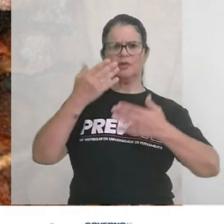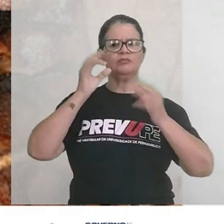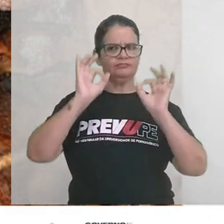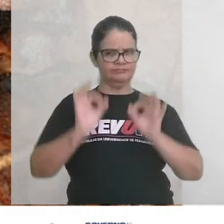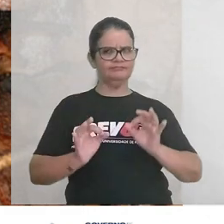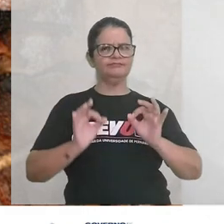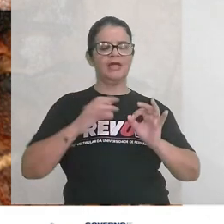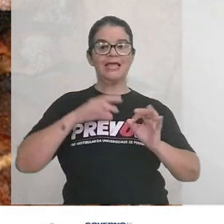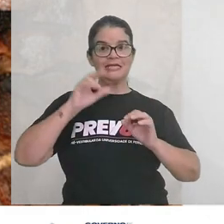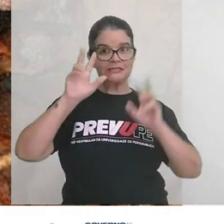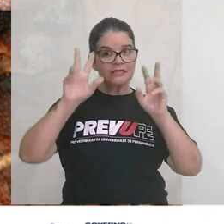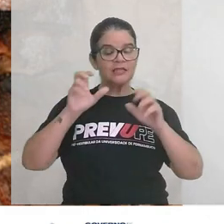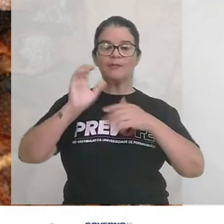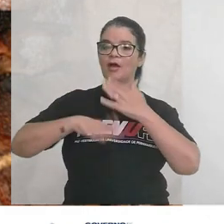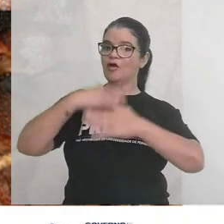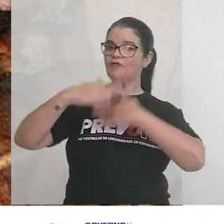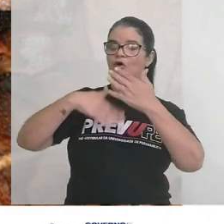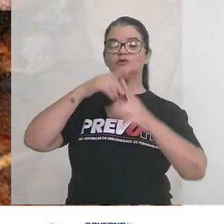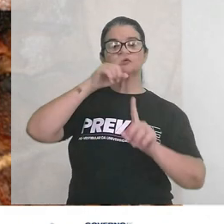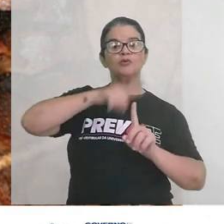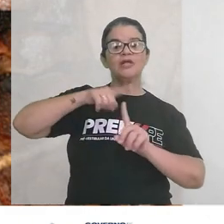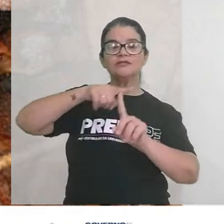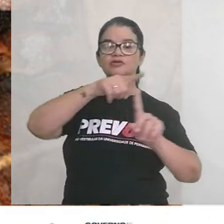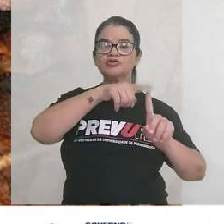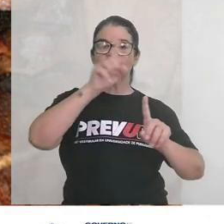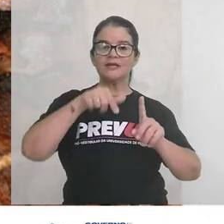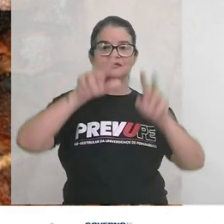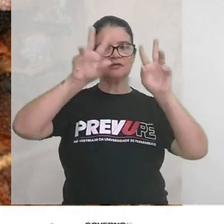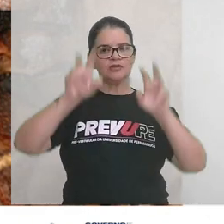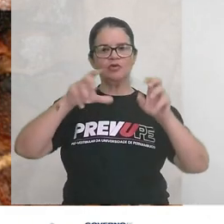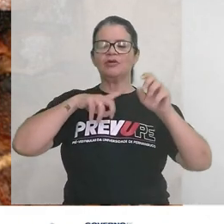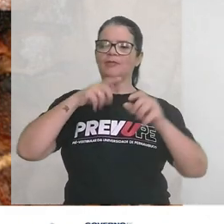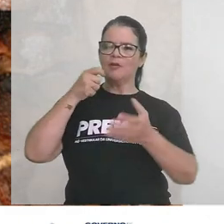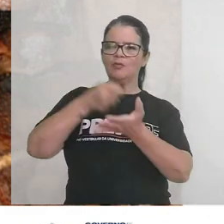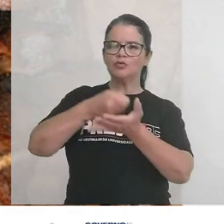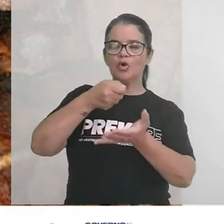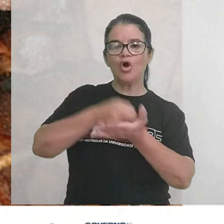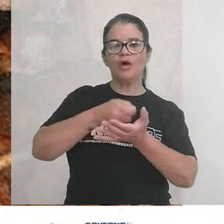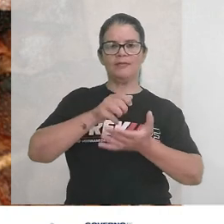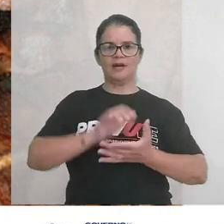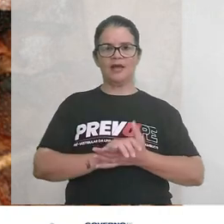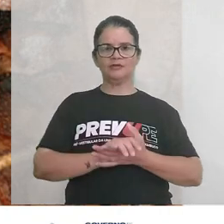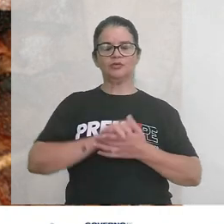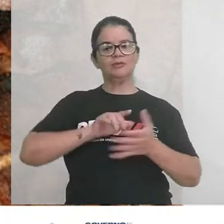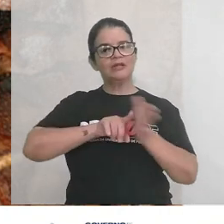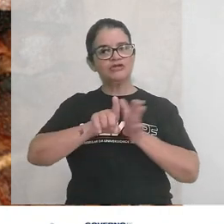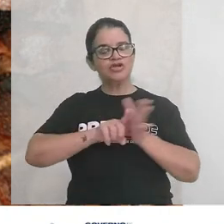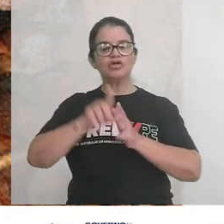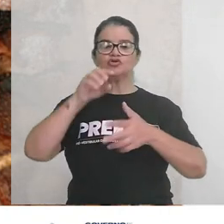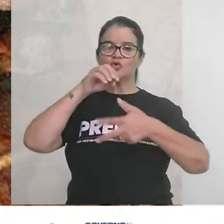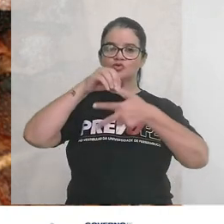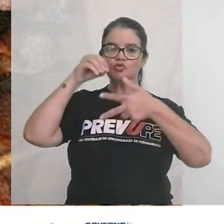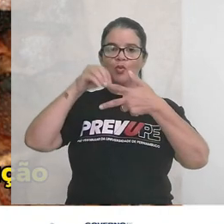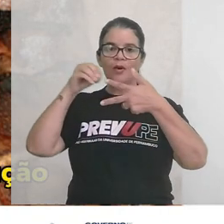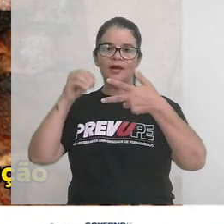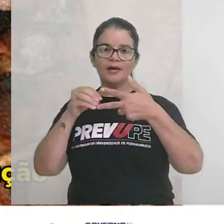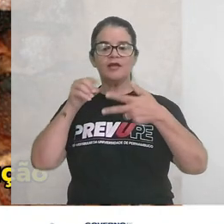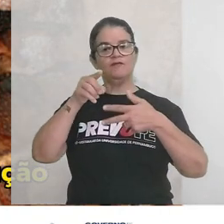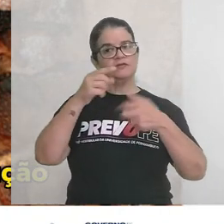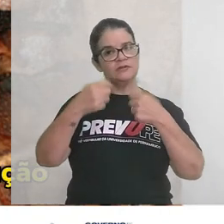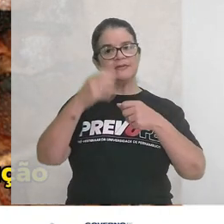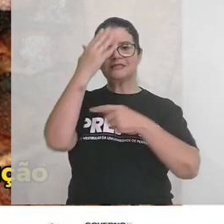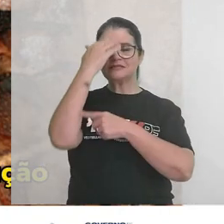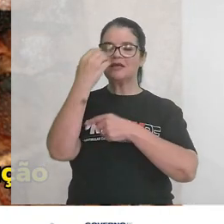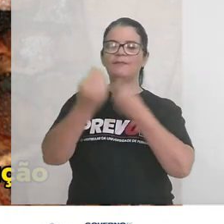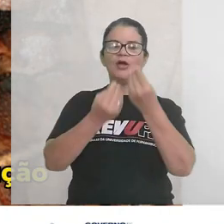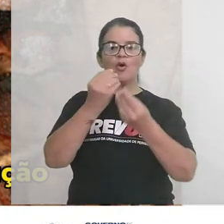pessoal então esse tema da evolução das espécies é um tema que ele é muito cobrado né Nas questões do Enem então é você precisa